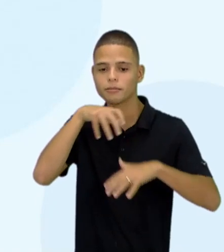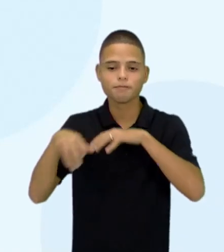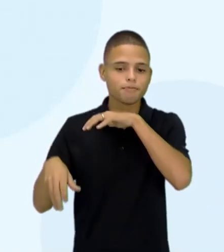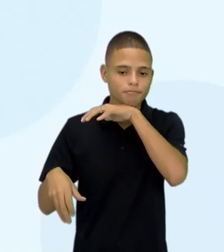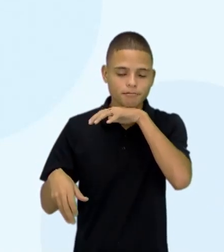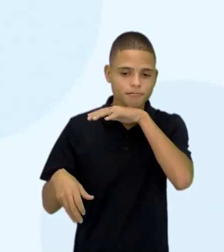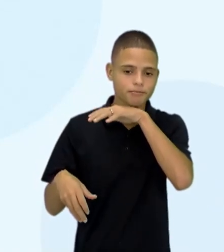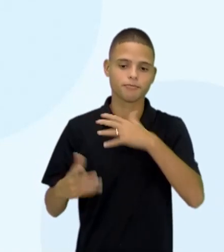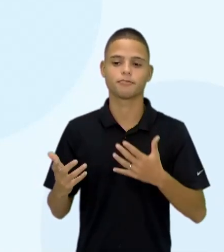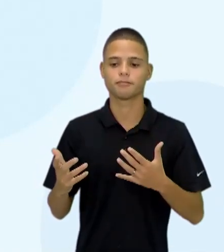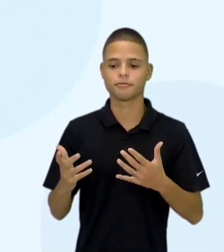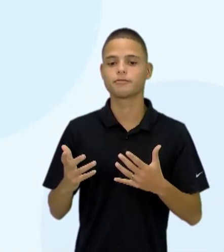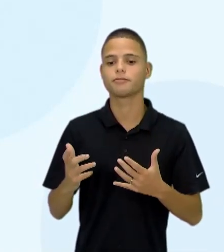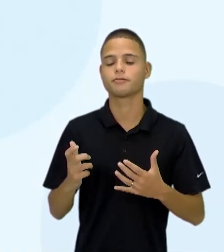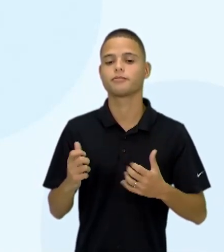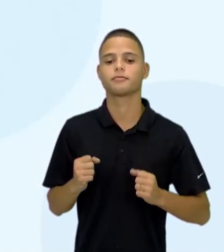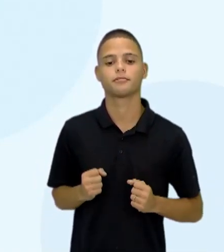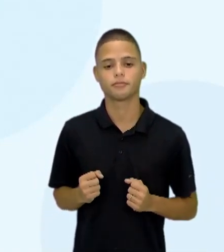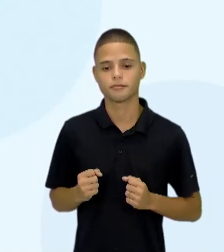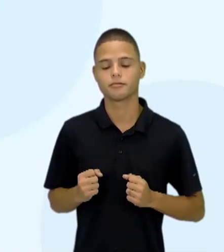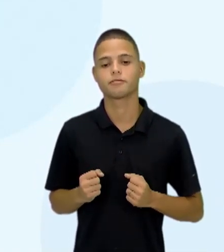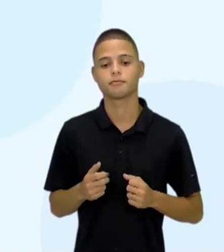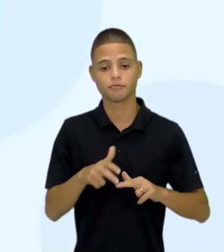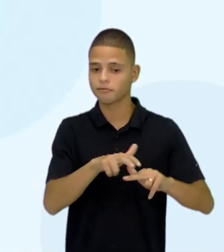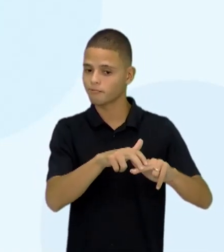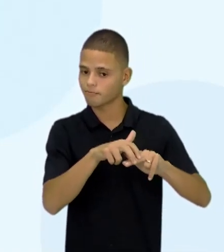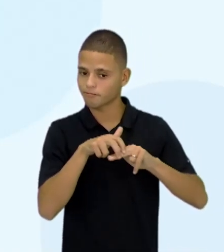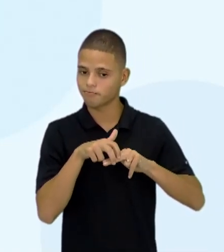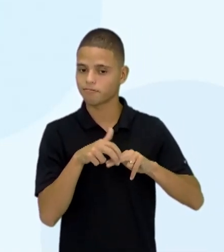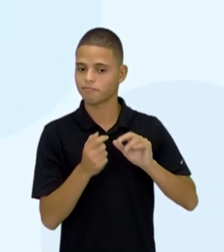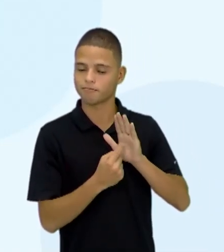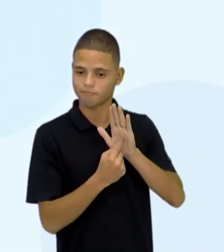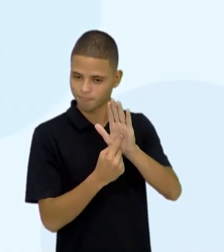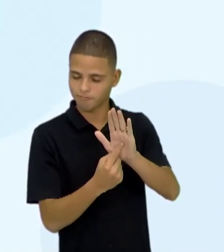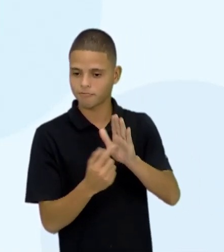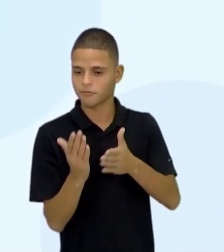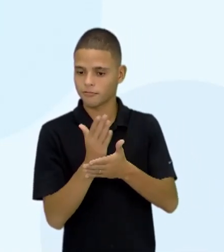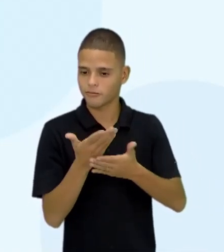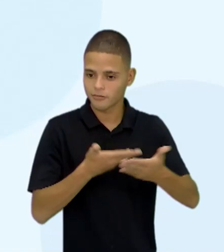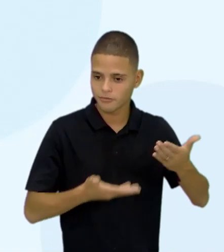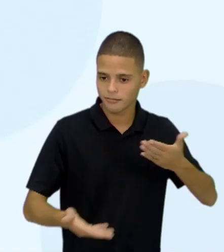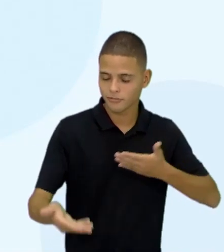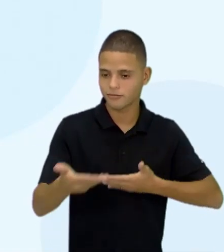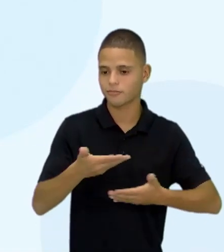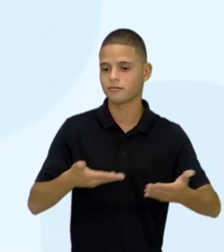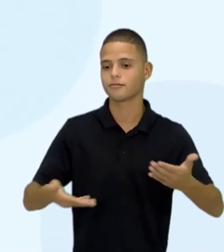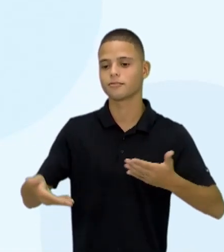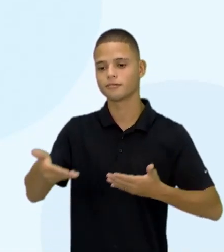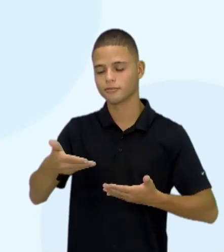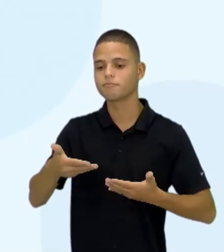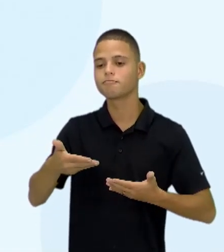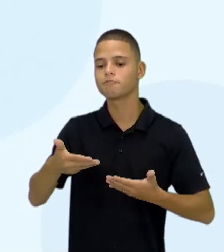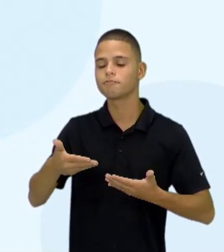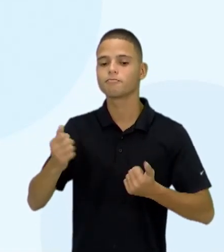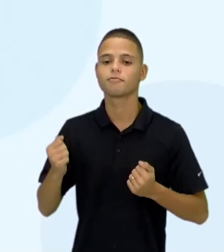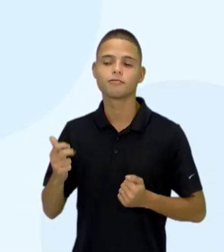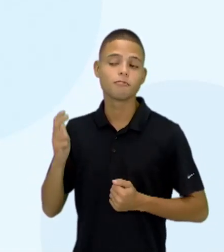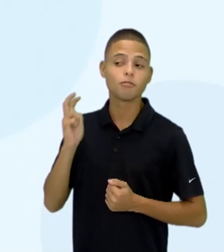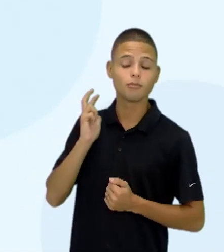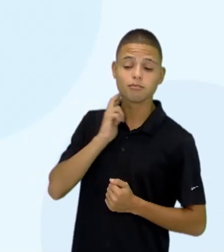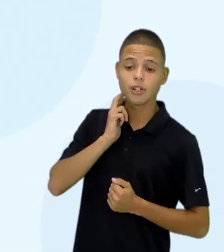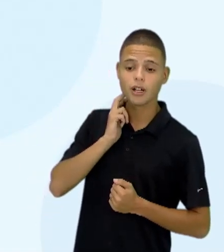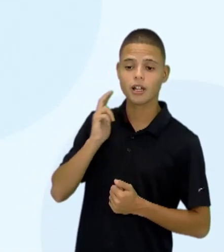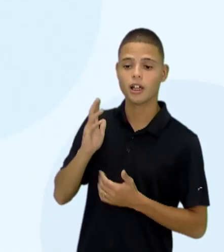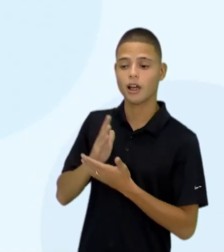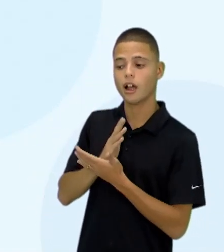Foram dados desse tipo, nesse caso, mostrando as interações entre morcegos e plantas registradas ao longo